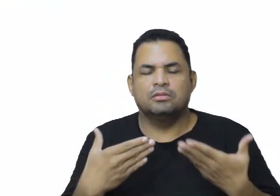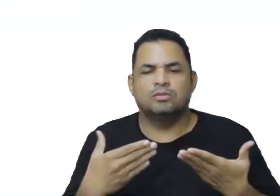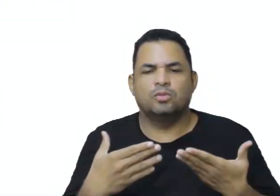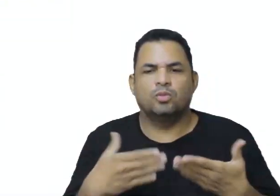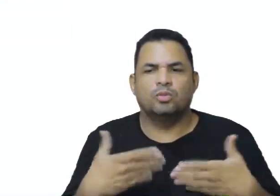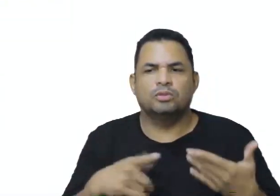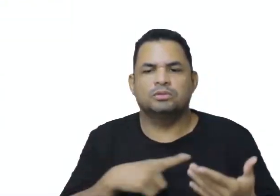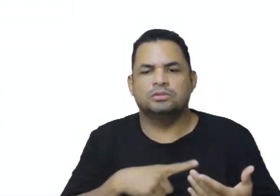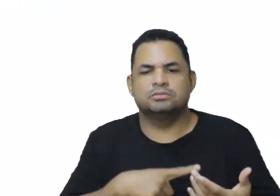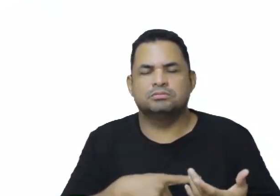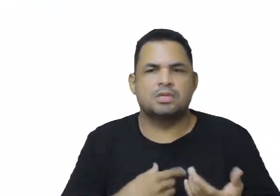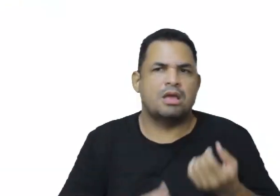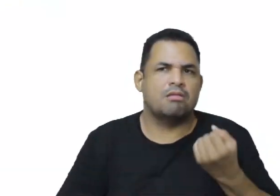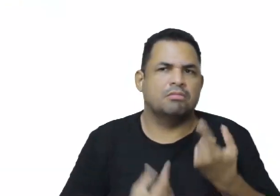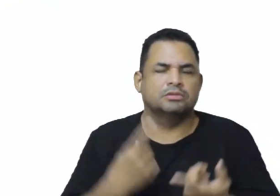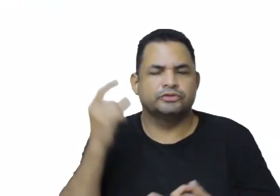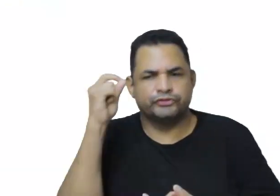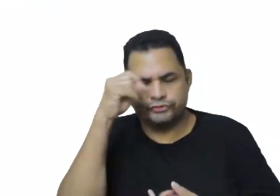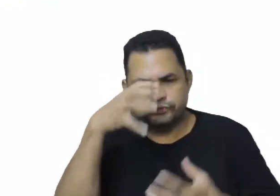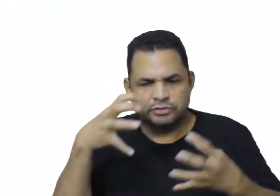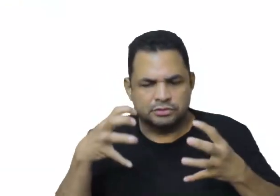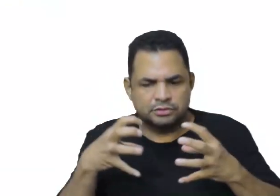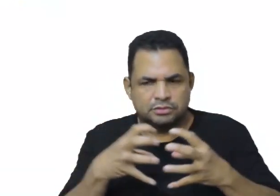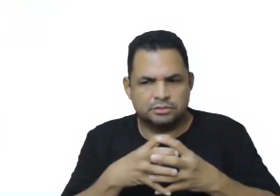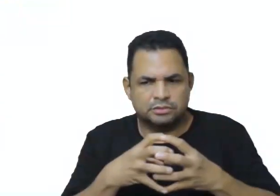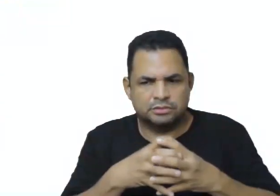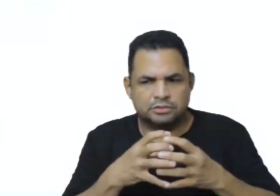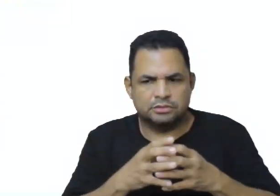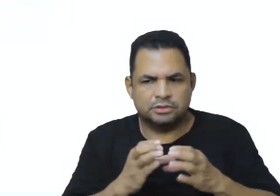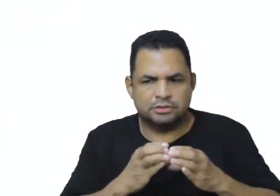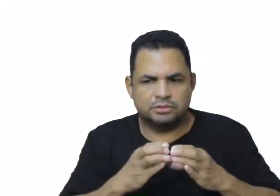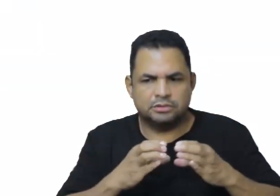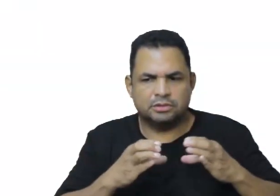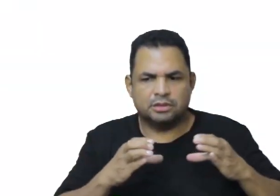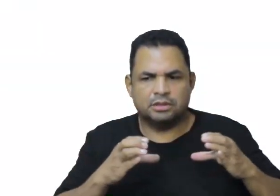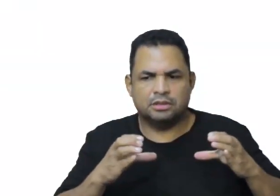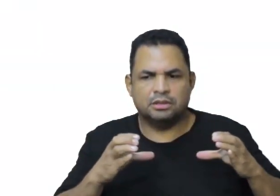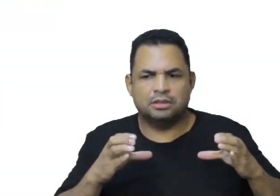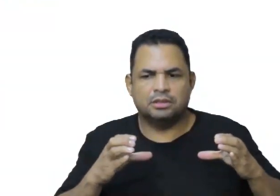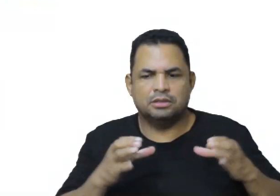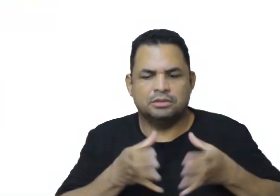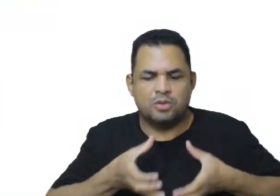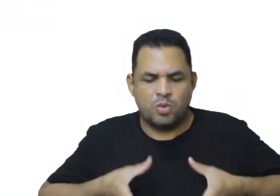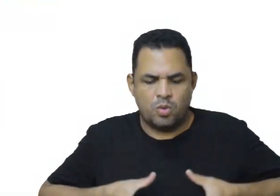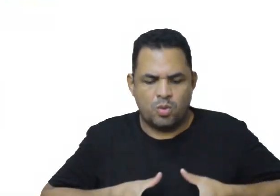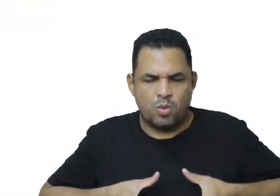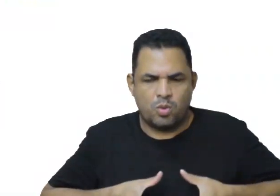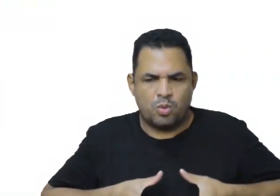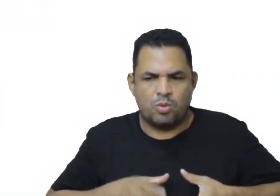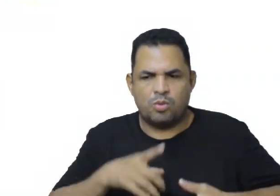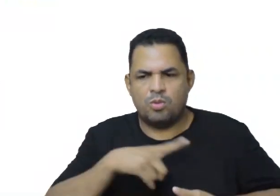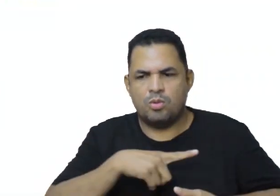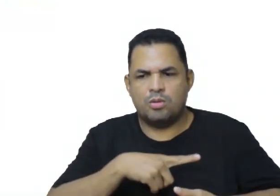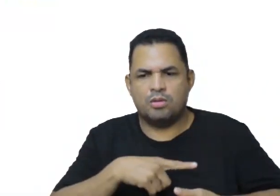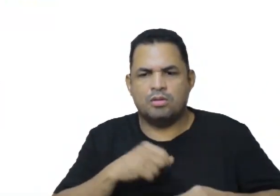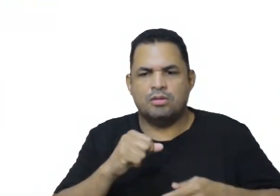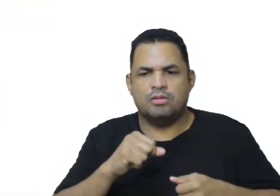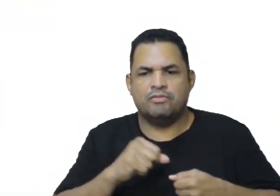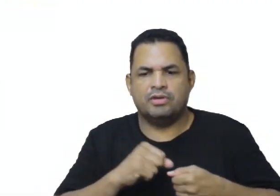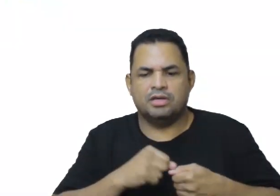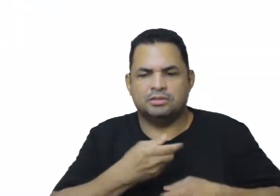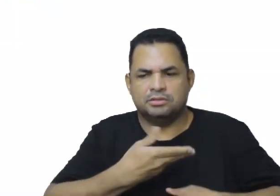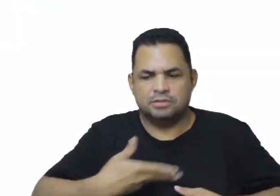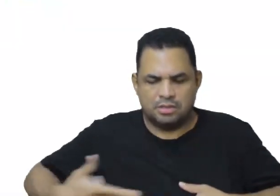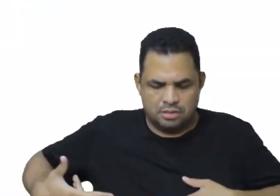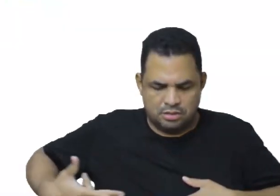algumas dificuldades de se encaixar e até mesmo de dilatação, né, do útero materno, geralmente faz-se a cesariana,